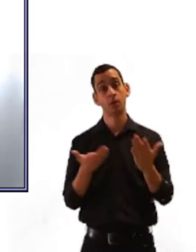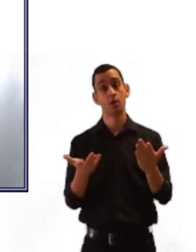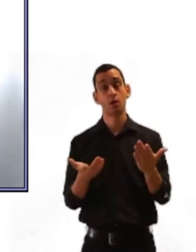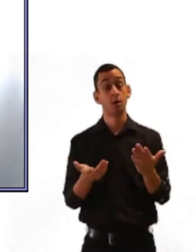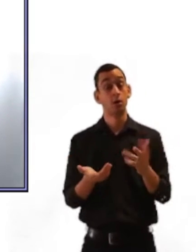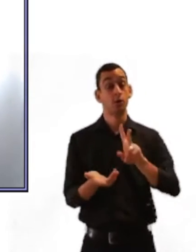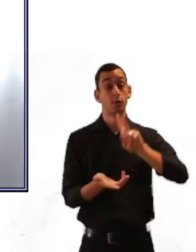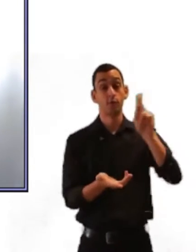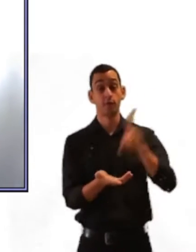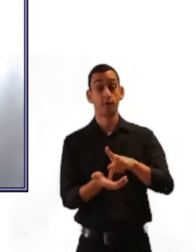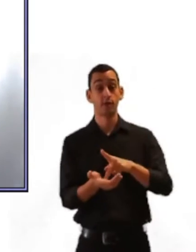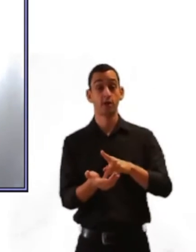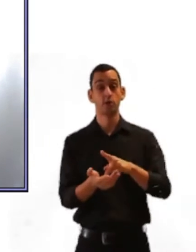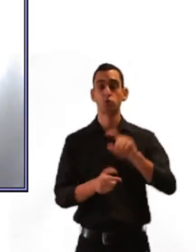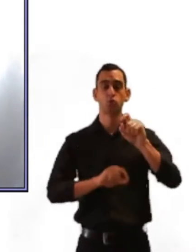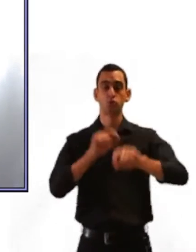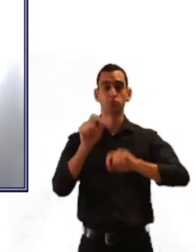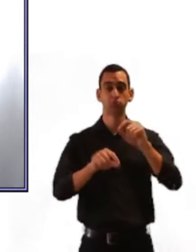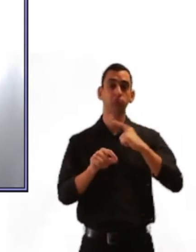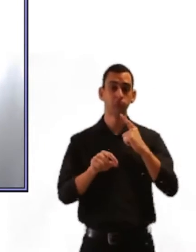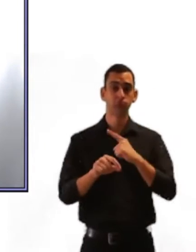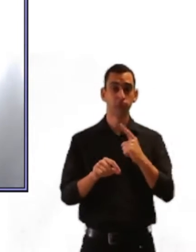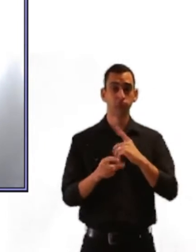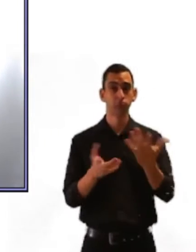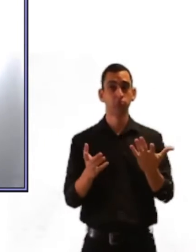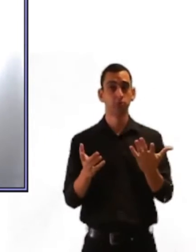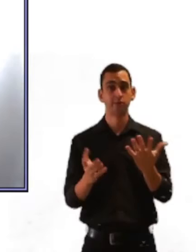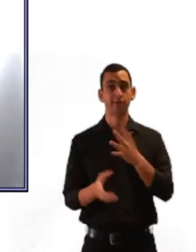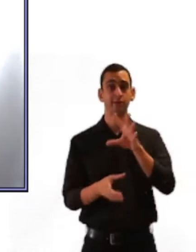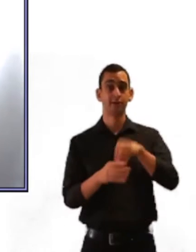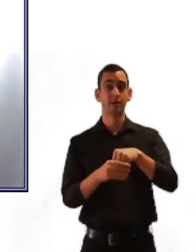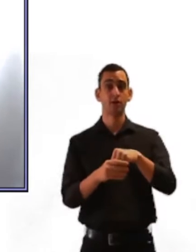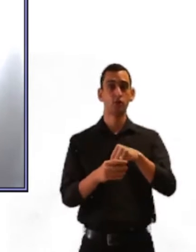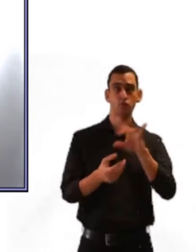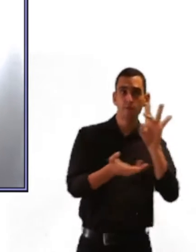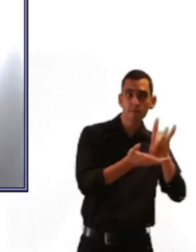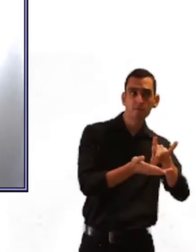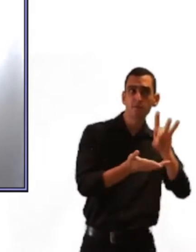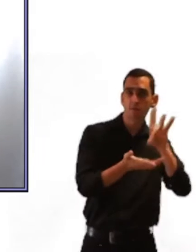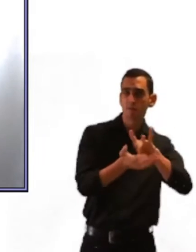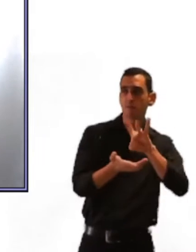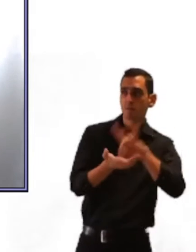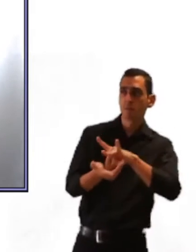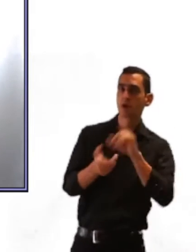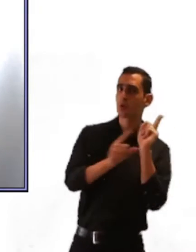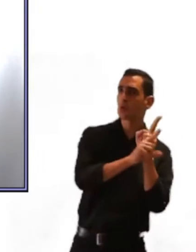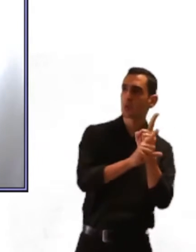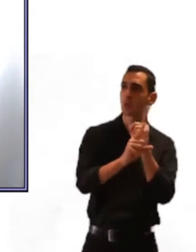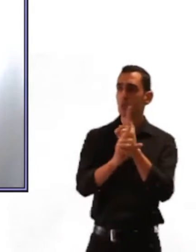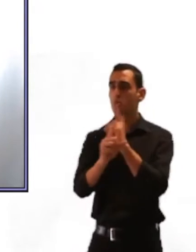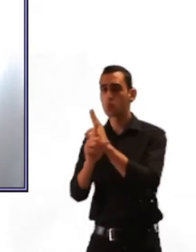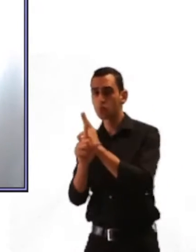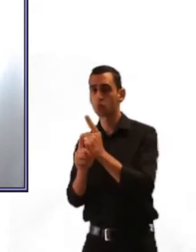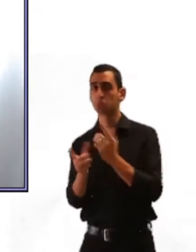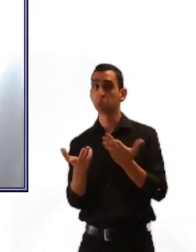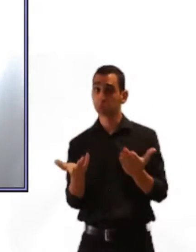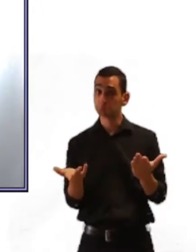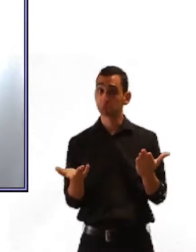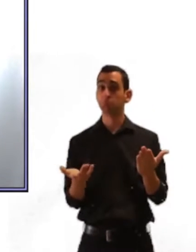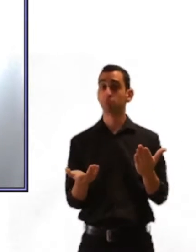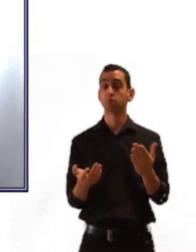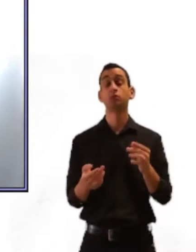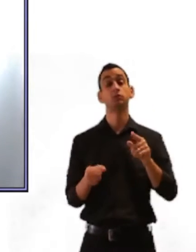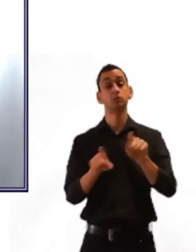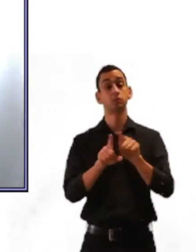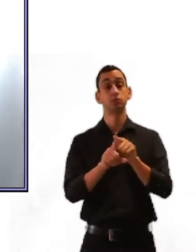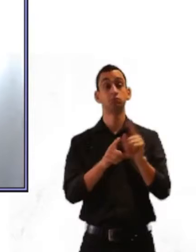mundo fenomênico, no mundo dos fatos, é a verdade que é reproduzida no processo, né? O juiz, ele